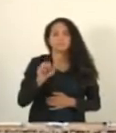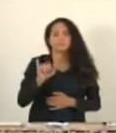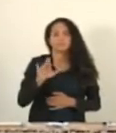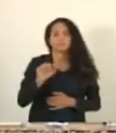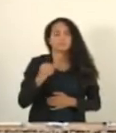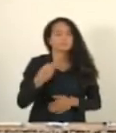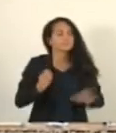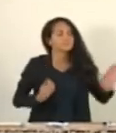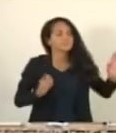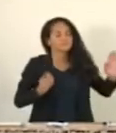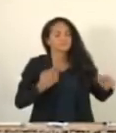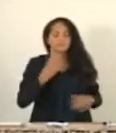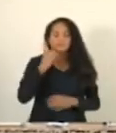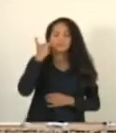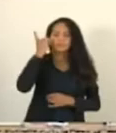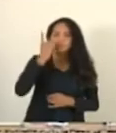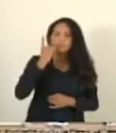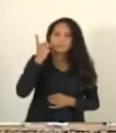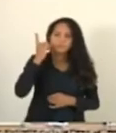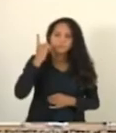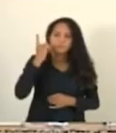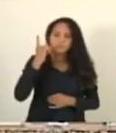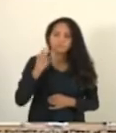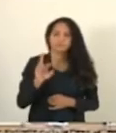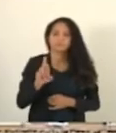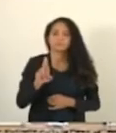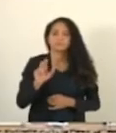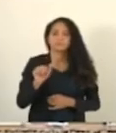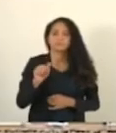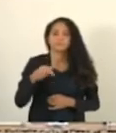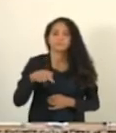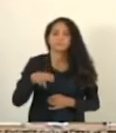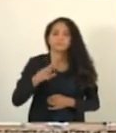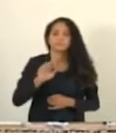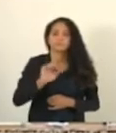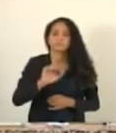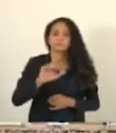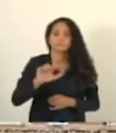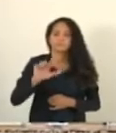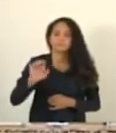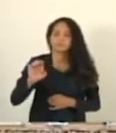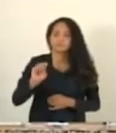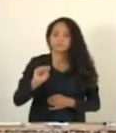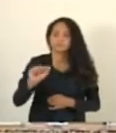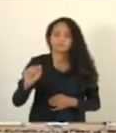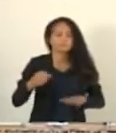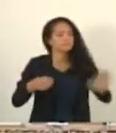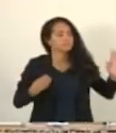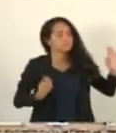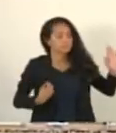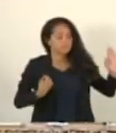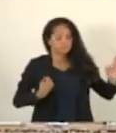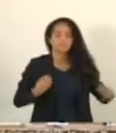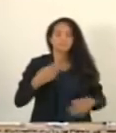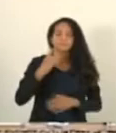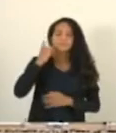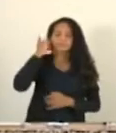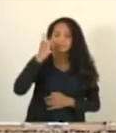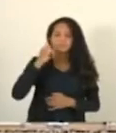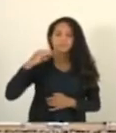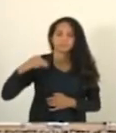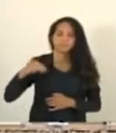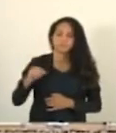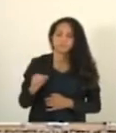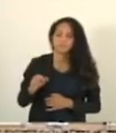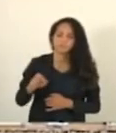Presente. Presente. Deputada Raquel Lessa. Presente. Presente. Deputado Marcos